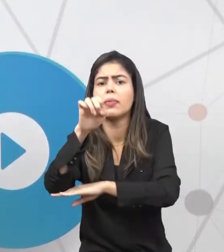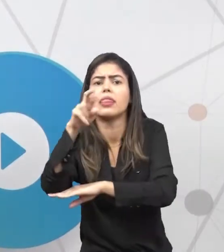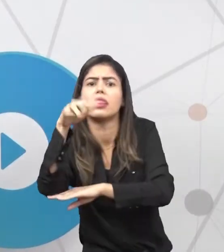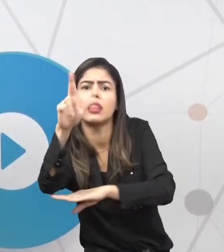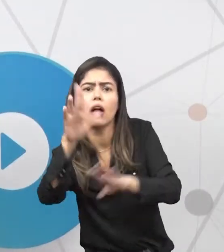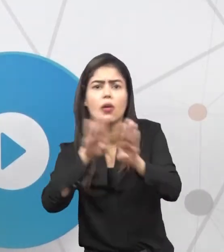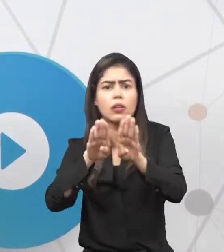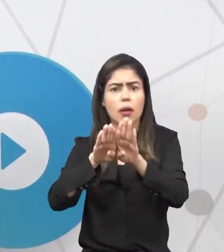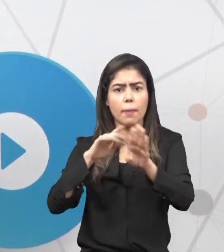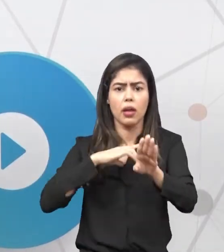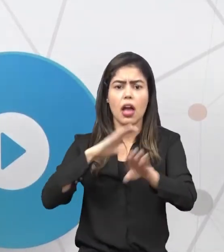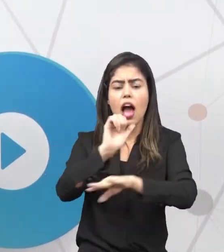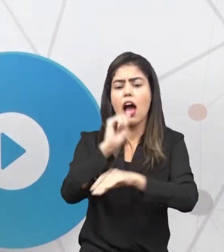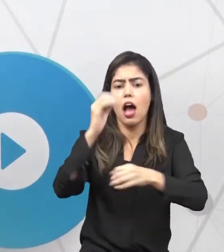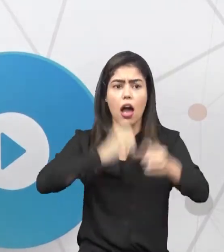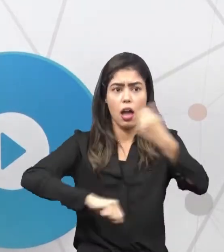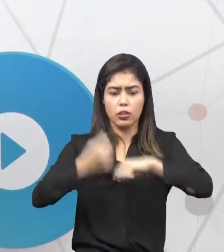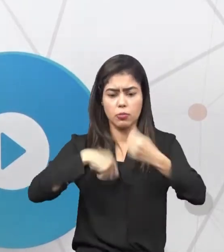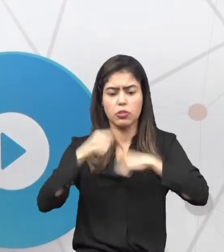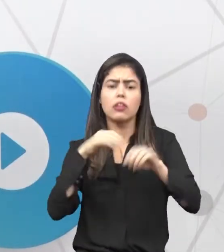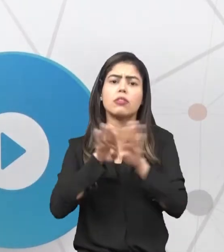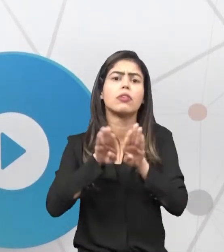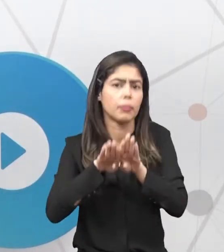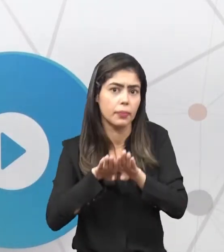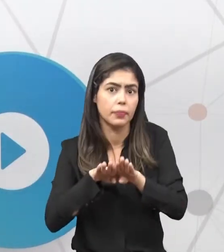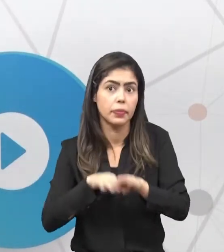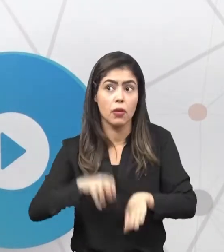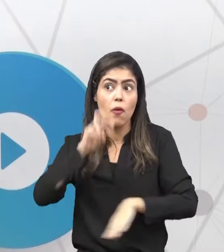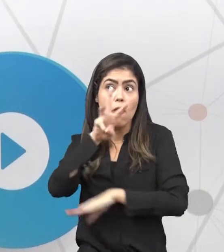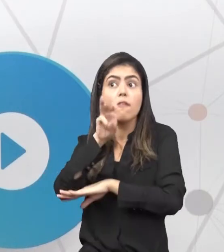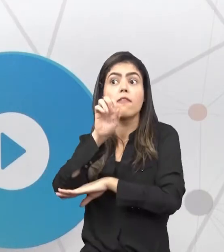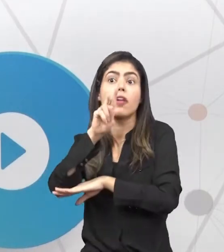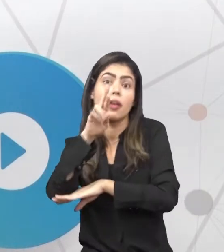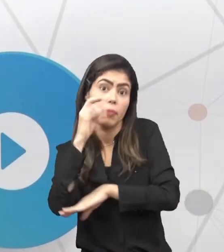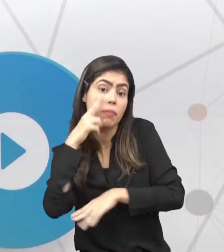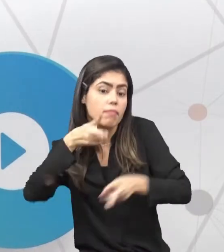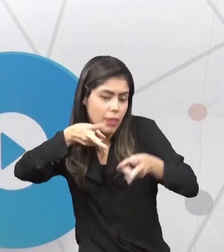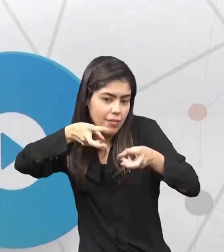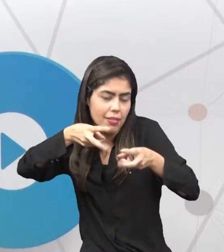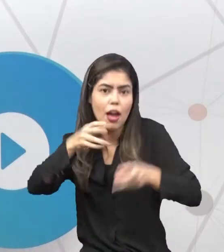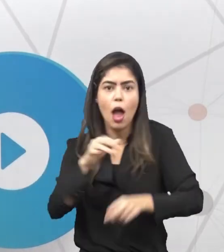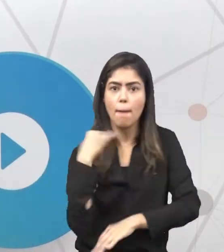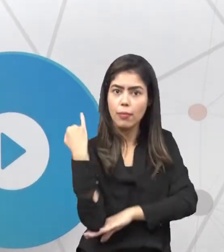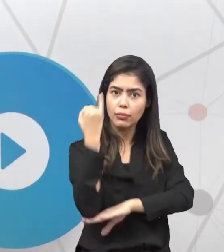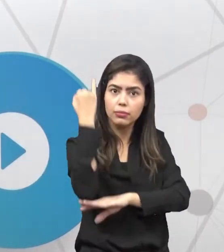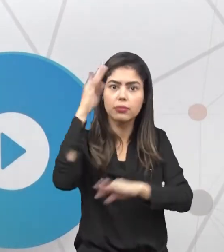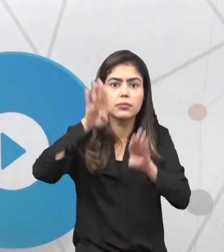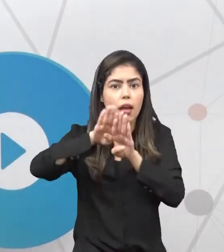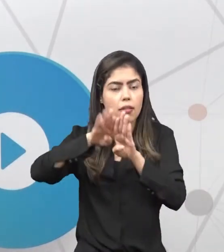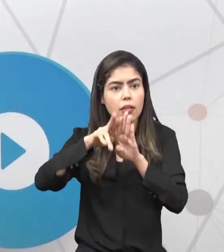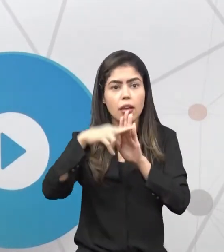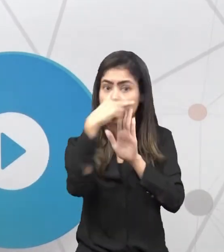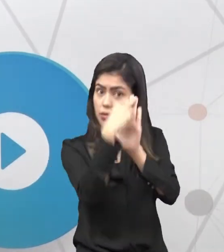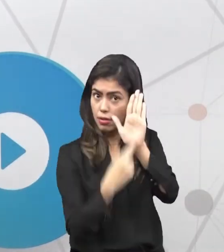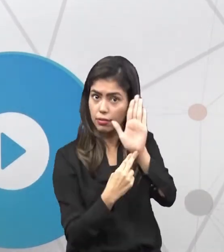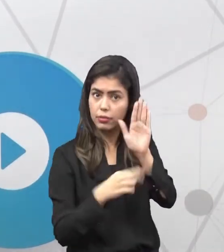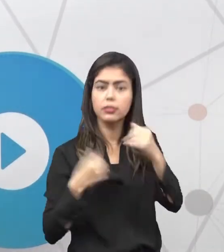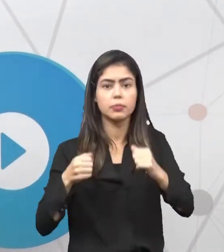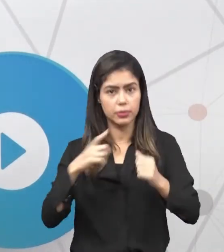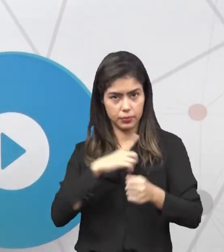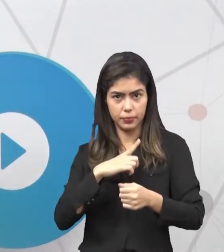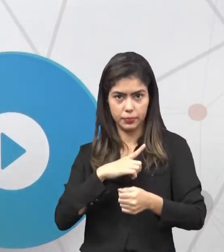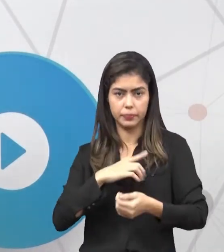penal, no aspecto administrativo. Então, Weber ele vê, né, a importância das normas dessa